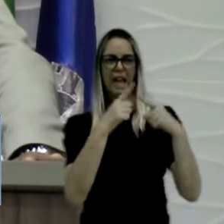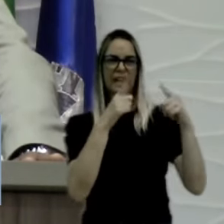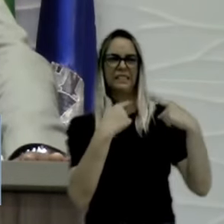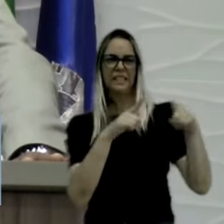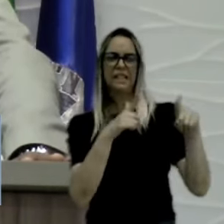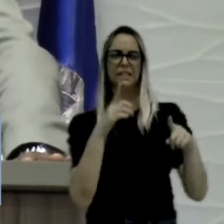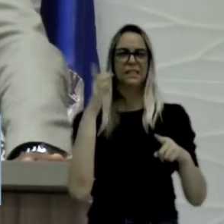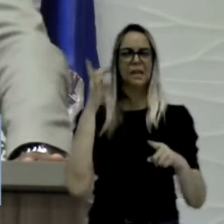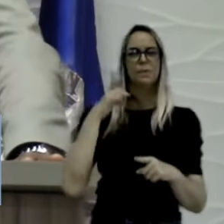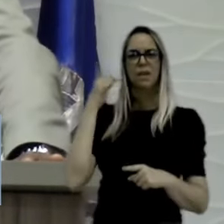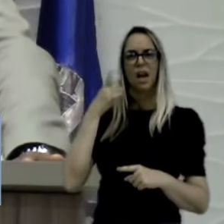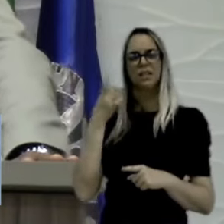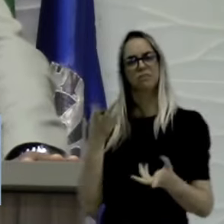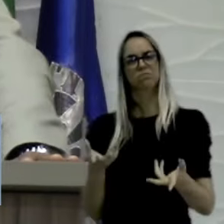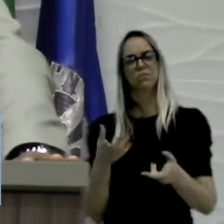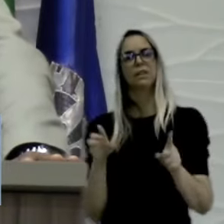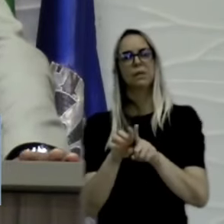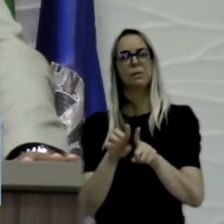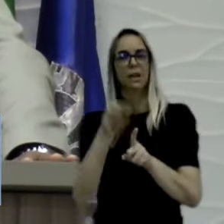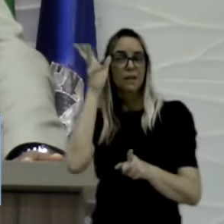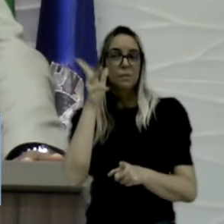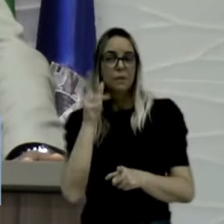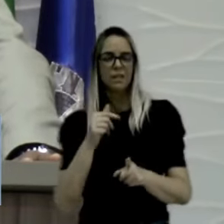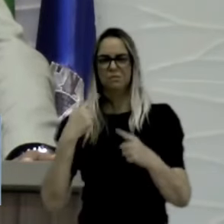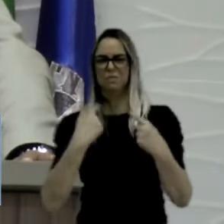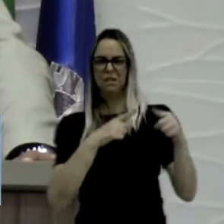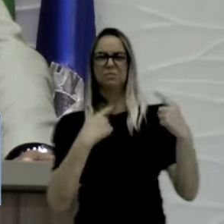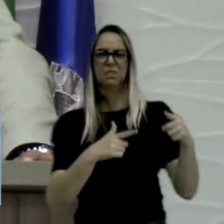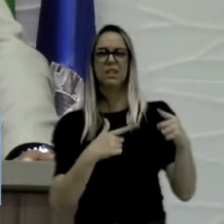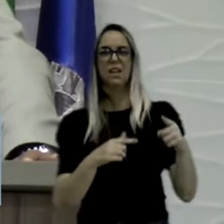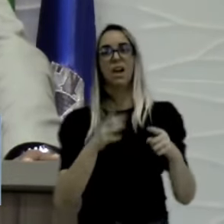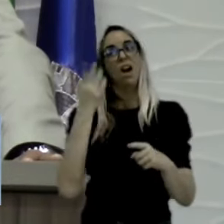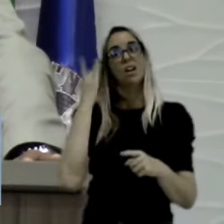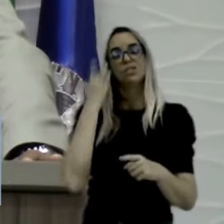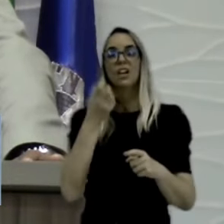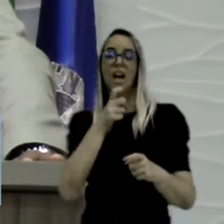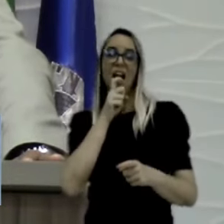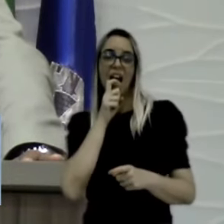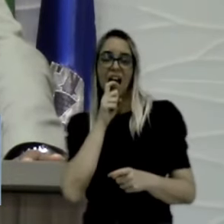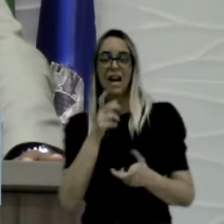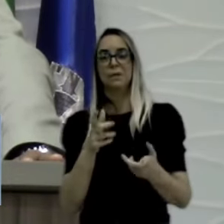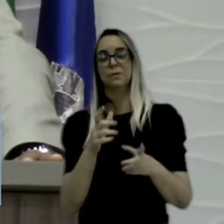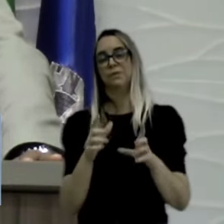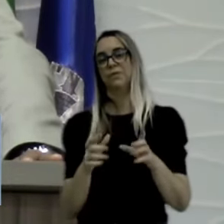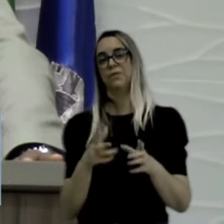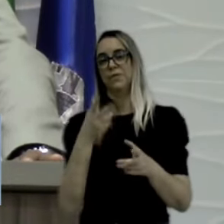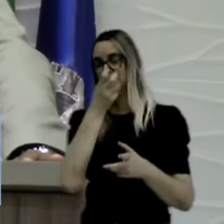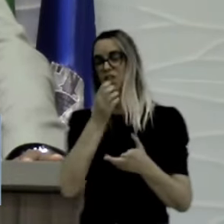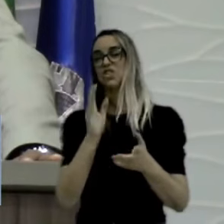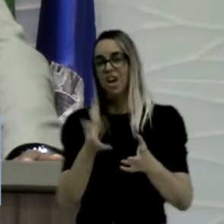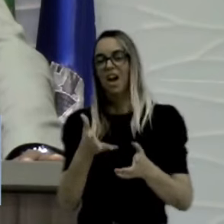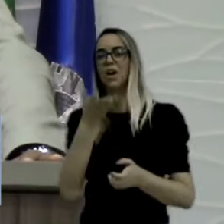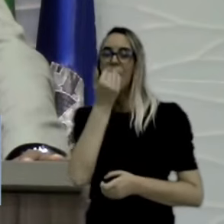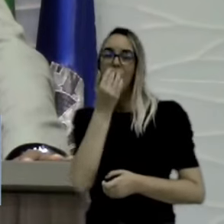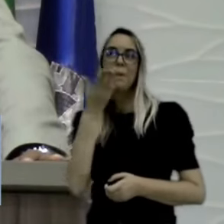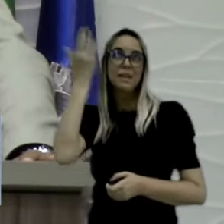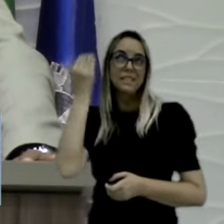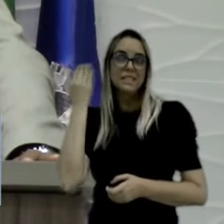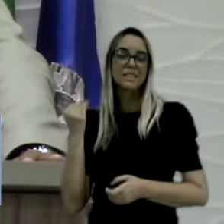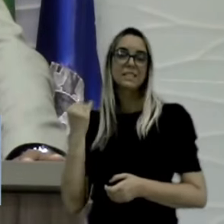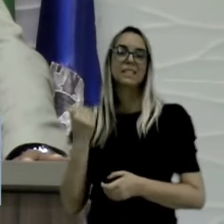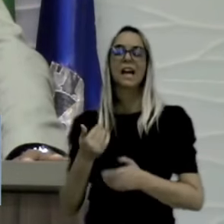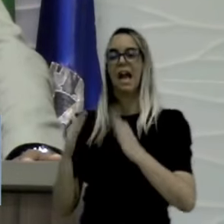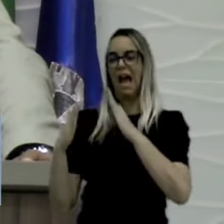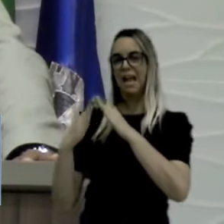No empresário Zé Almeida, acho que a inveja é muito grande, né? Tanto que comeu na casa do Zé Almeida, tanto que trabalhou com os maquinários